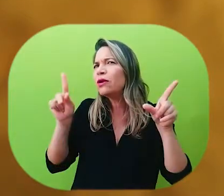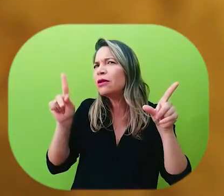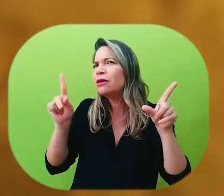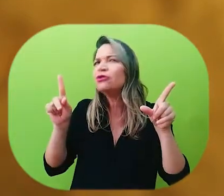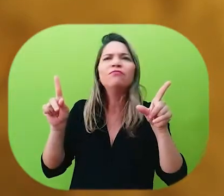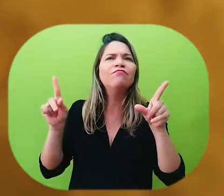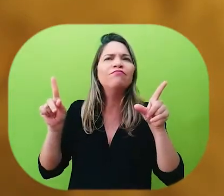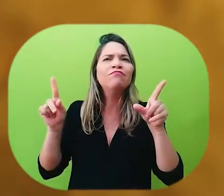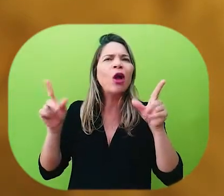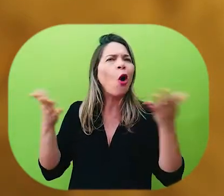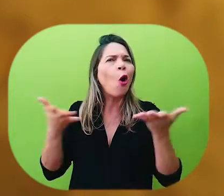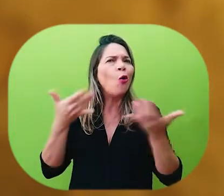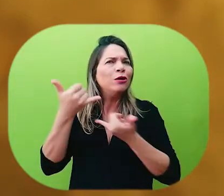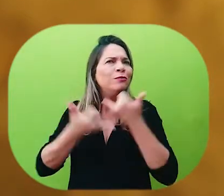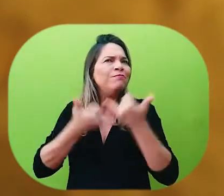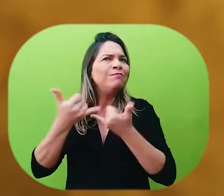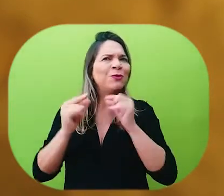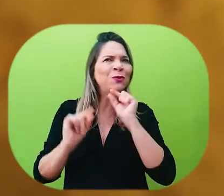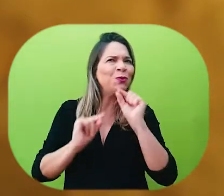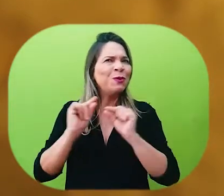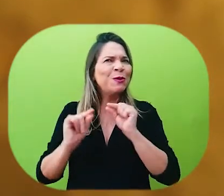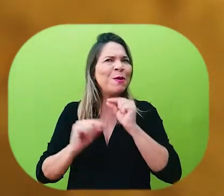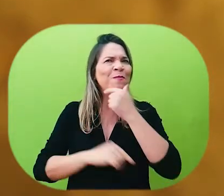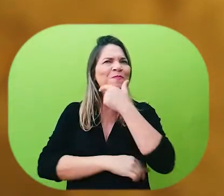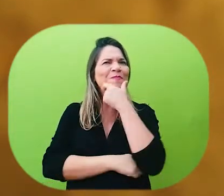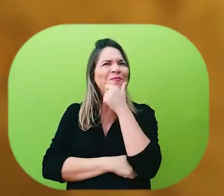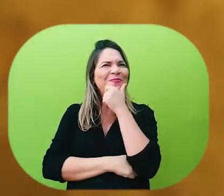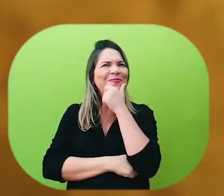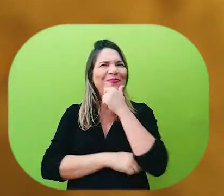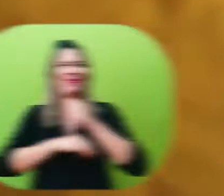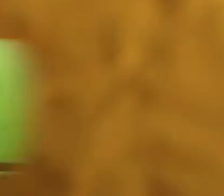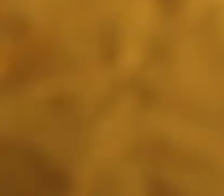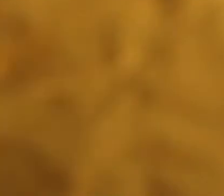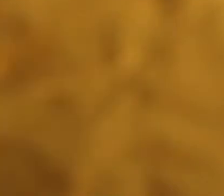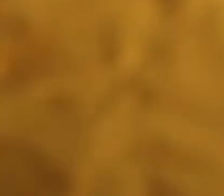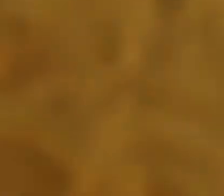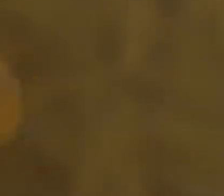colheita diferente. Qual será a brincadeira de hoje?